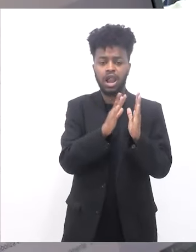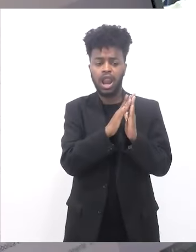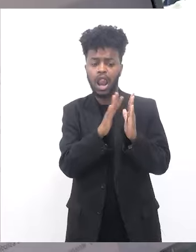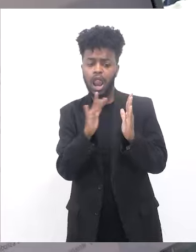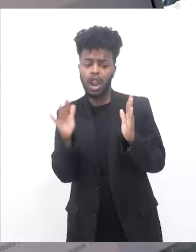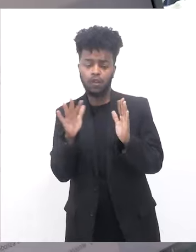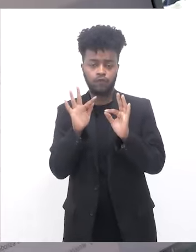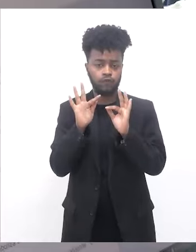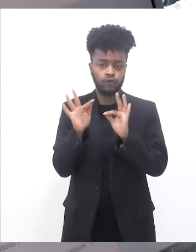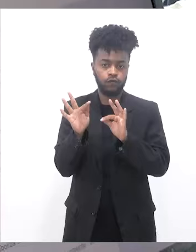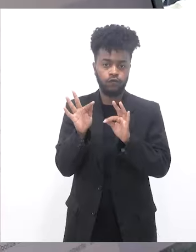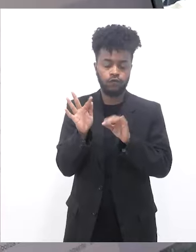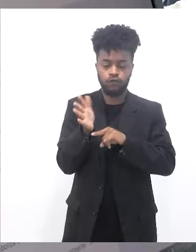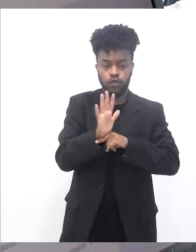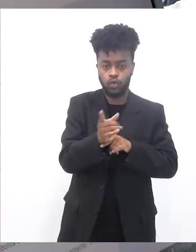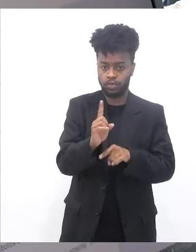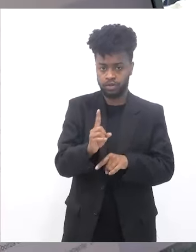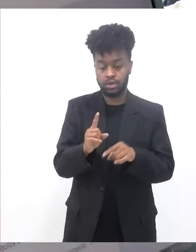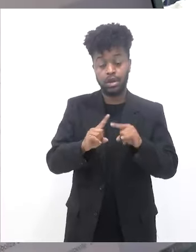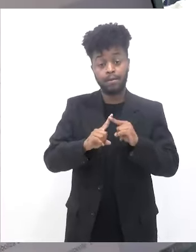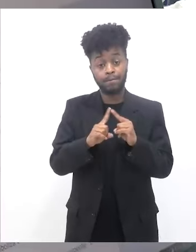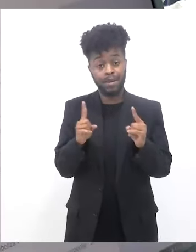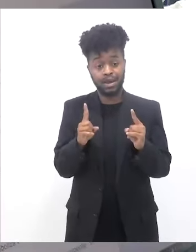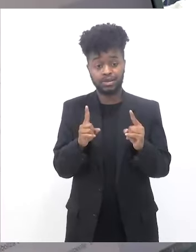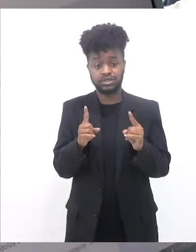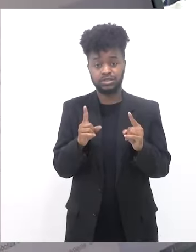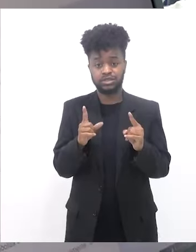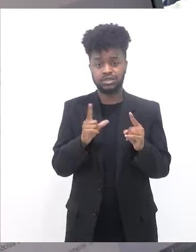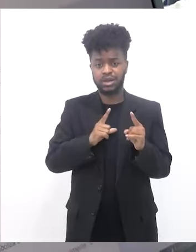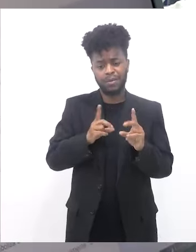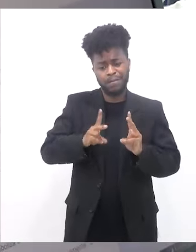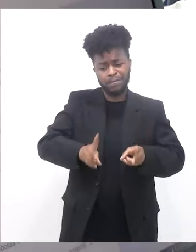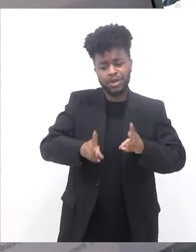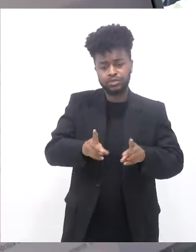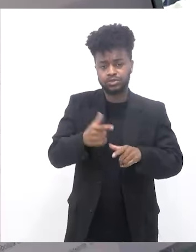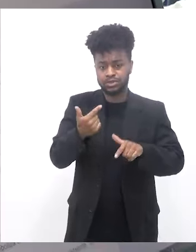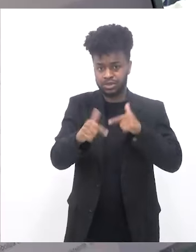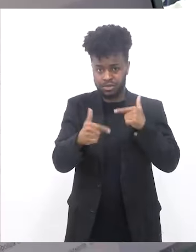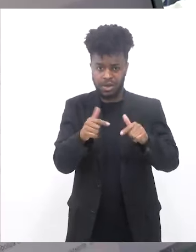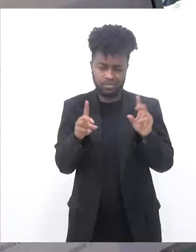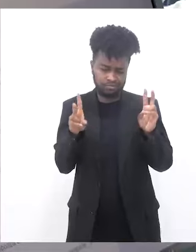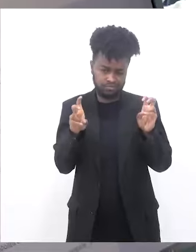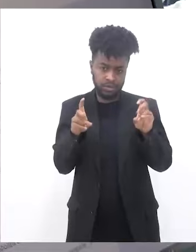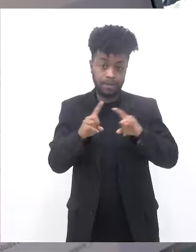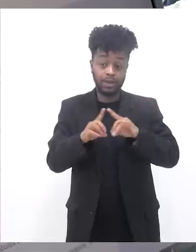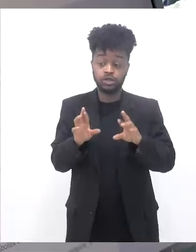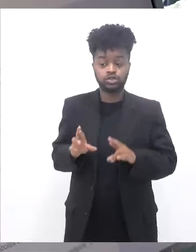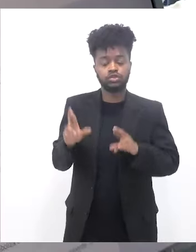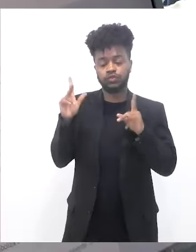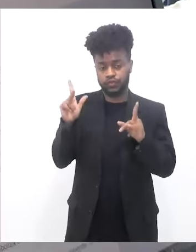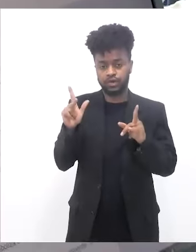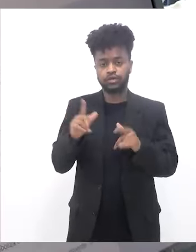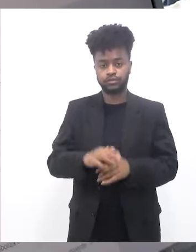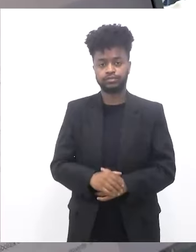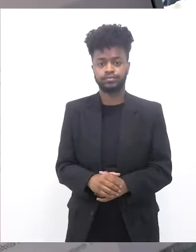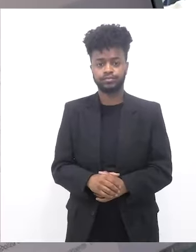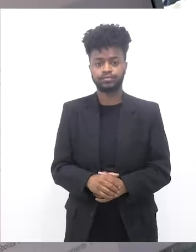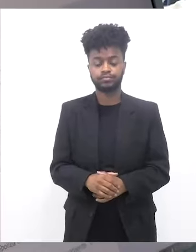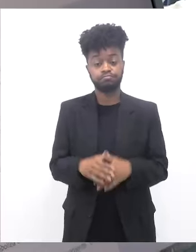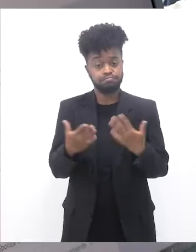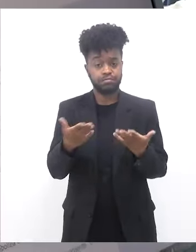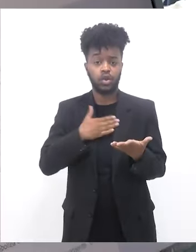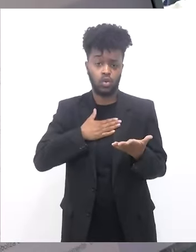todo. Então, apesar de ser o mesmo trabalho, entre aspas, são trabalhos